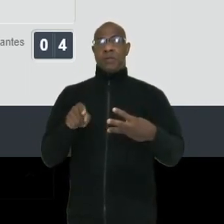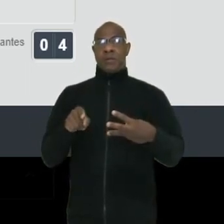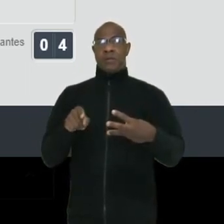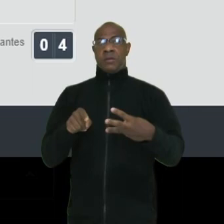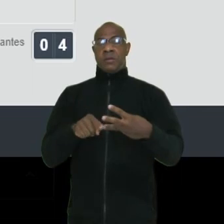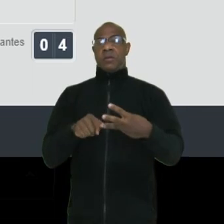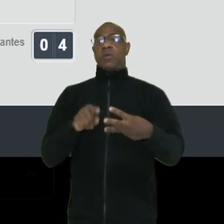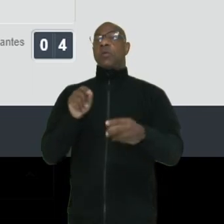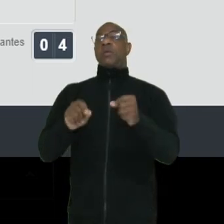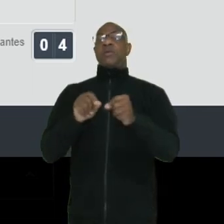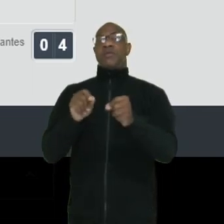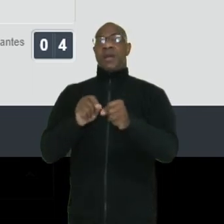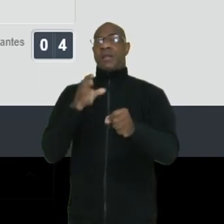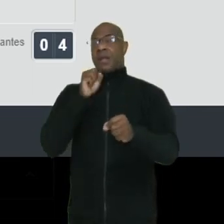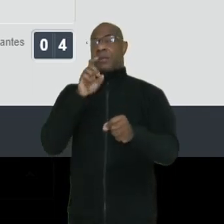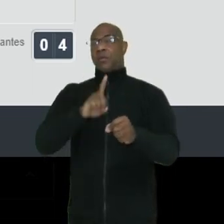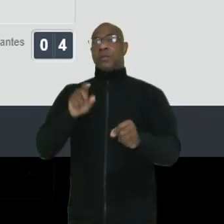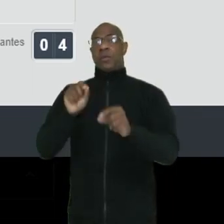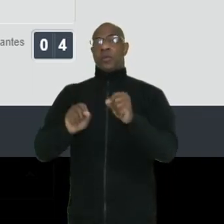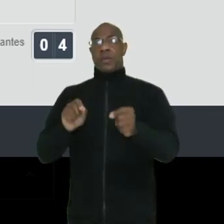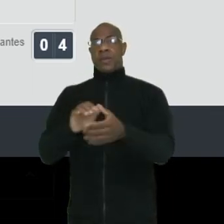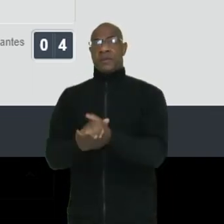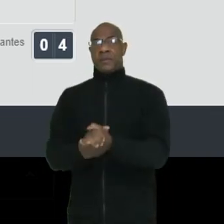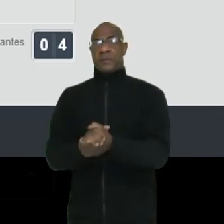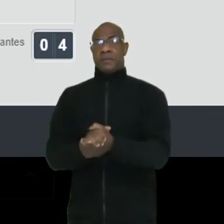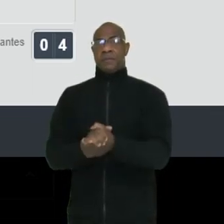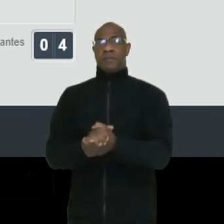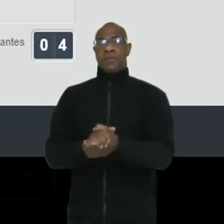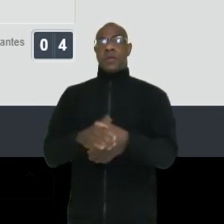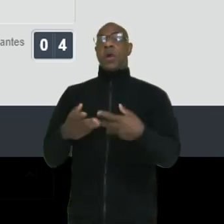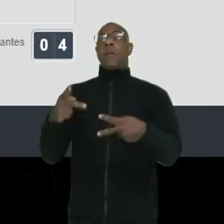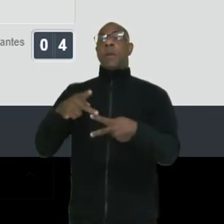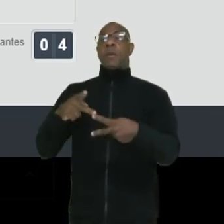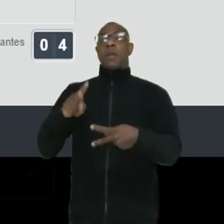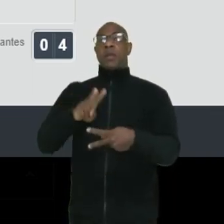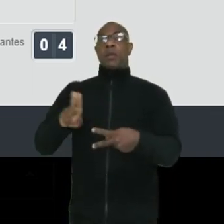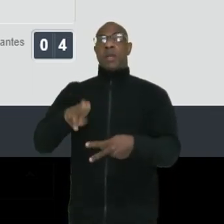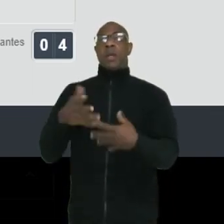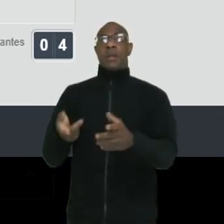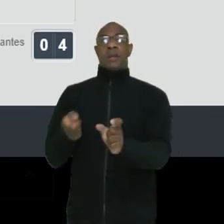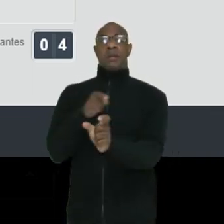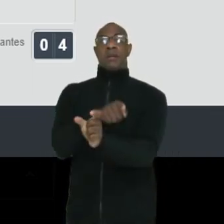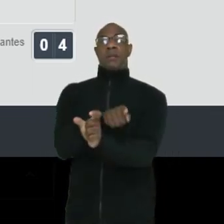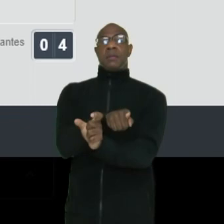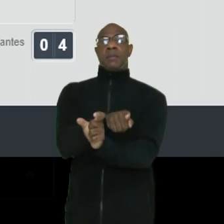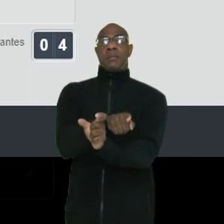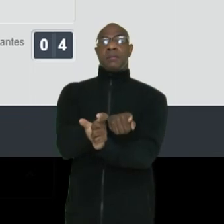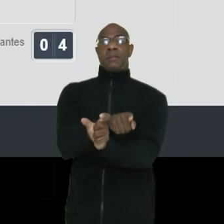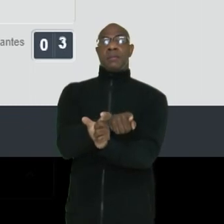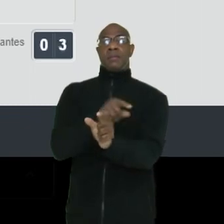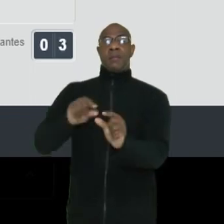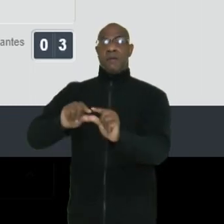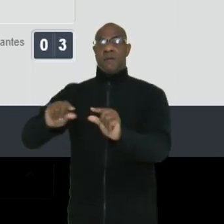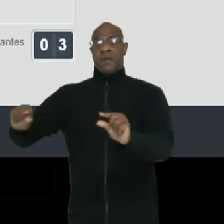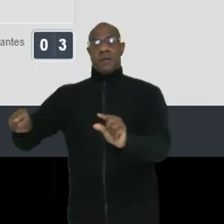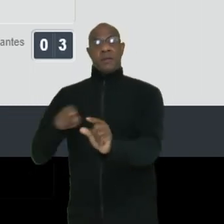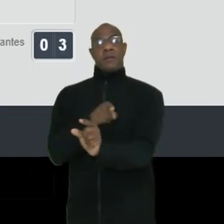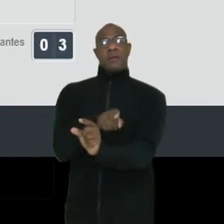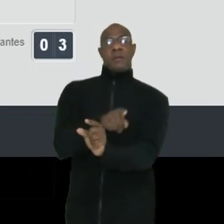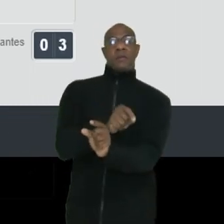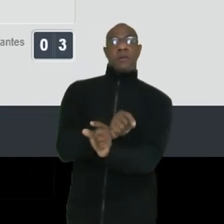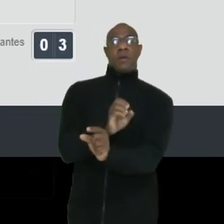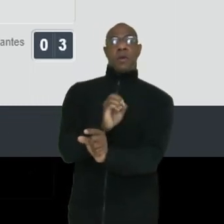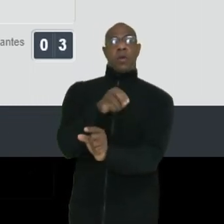no final de semana? What do you do? Qual é a preposição nós usamos aqui? On, né? Então vamos marcar